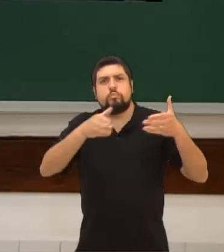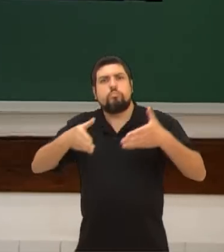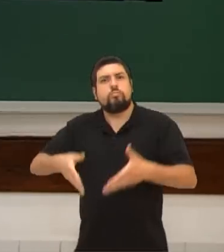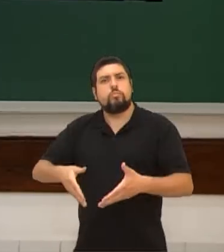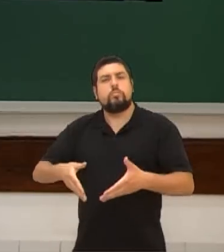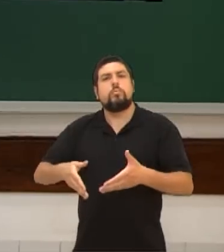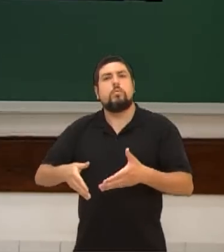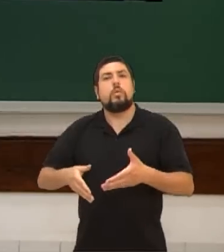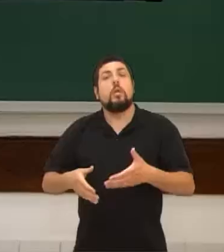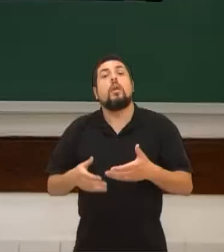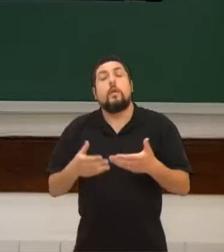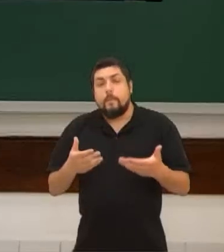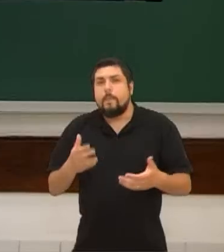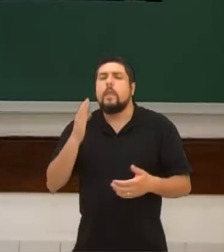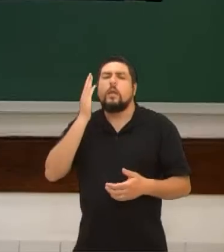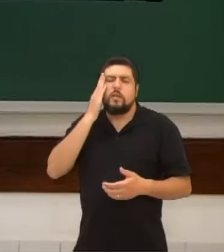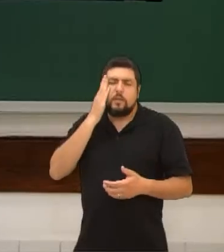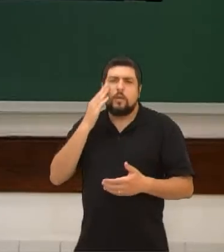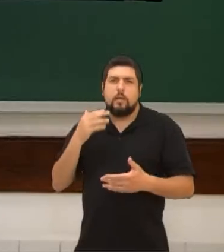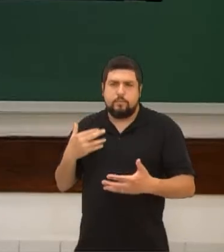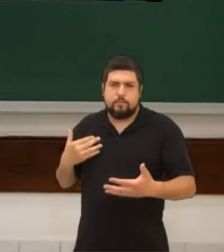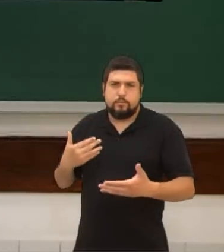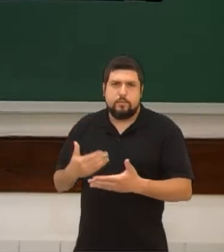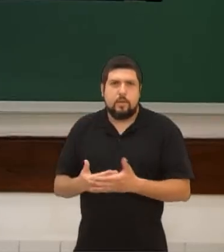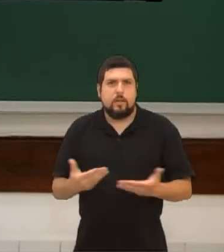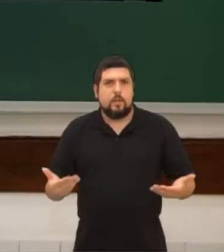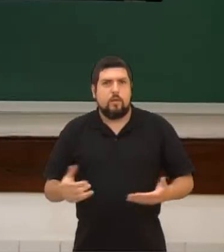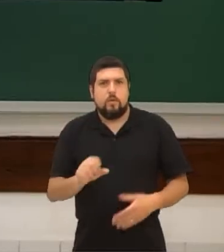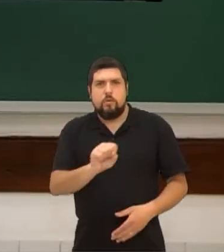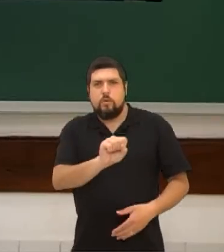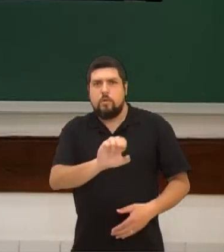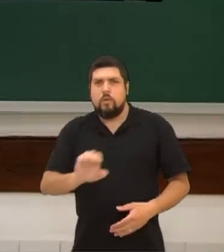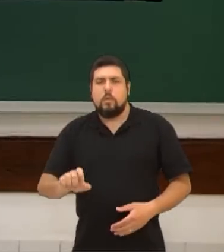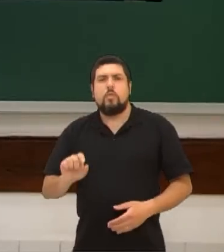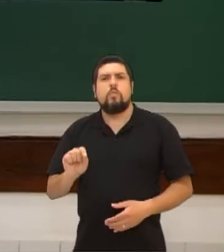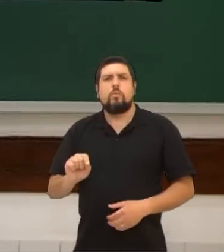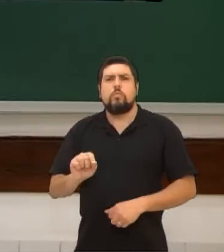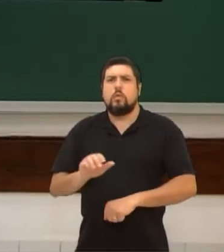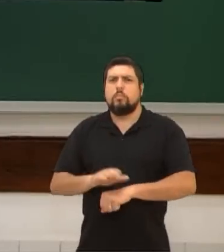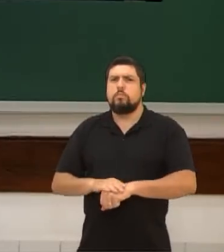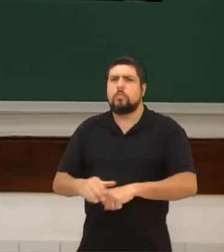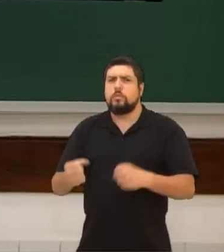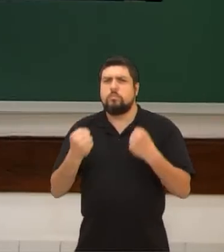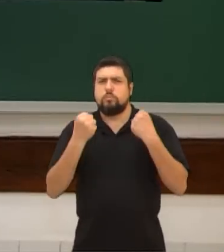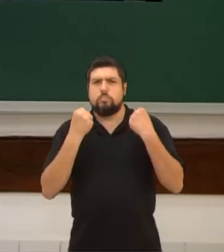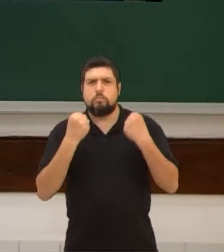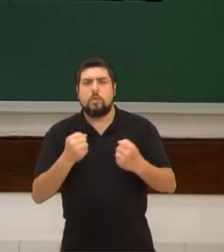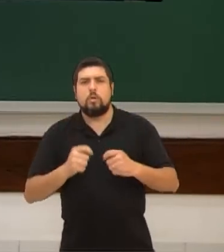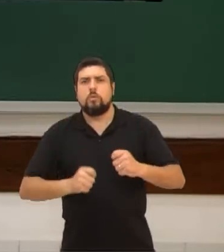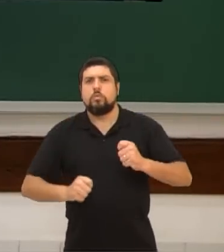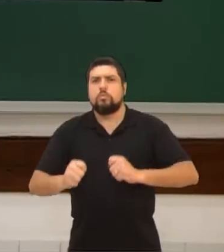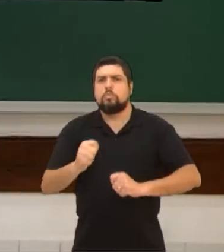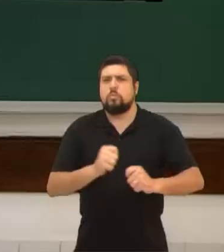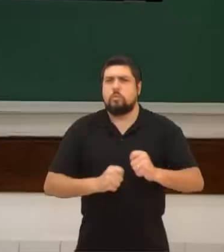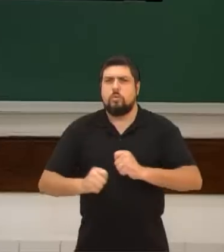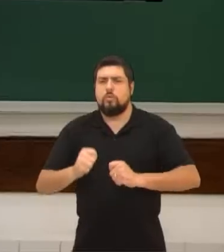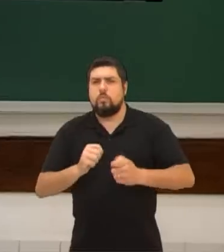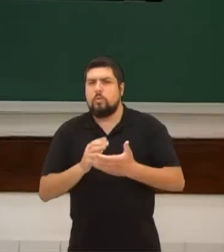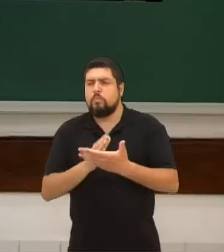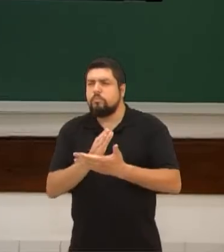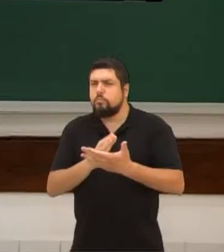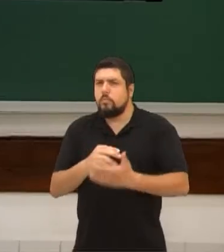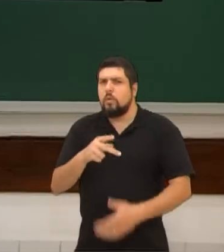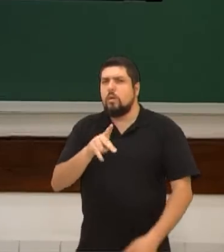nós sabemos que até os dias de hoje, o Sudeste é a região responsável aí por quase a metade do PIB do